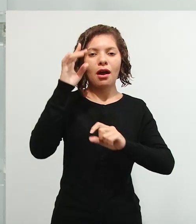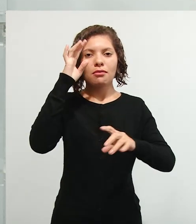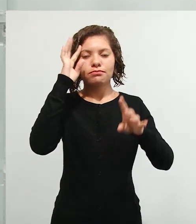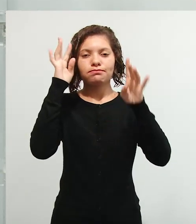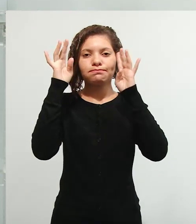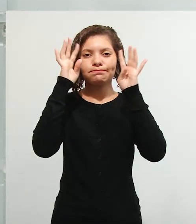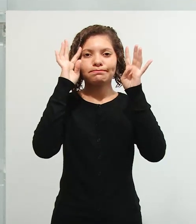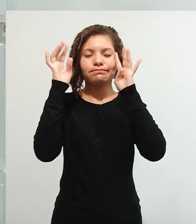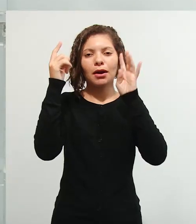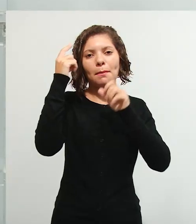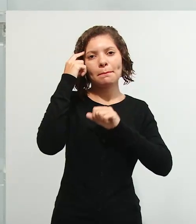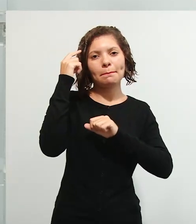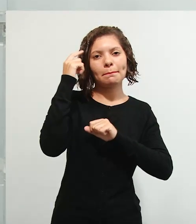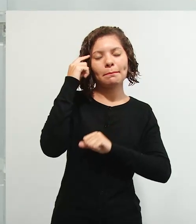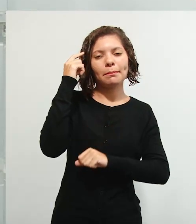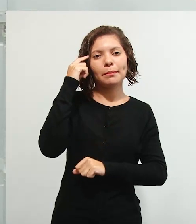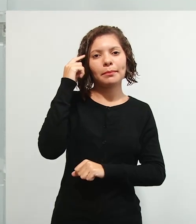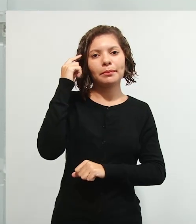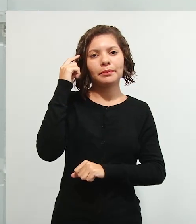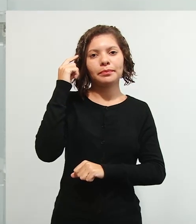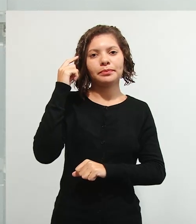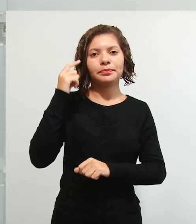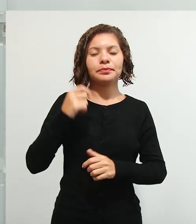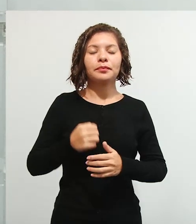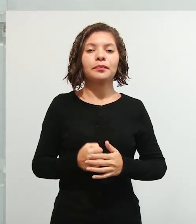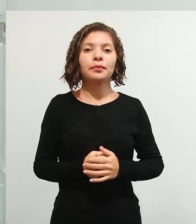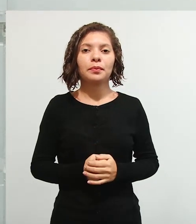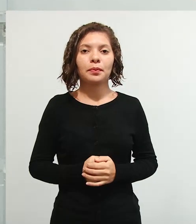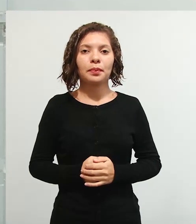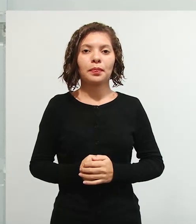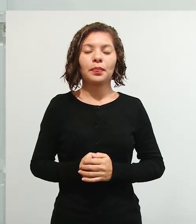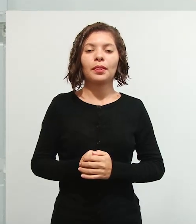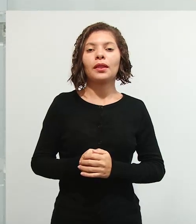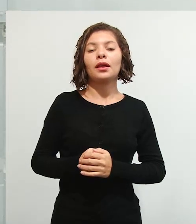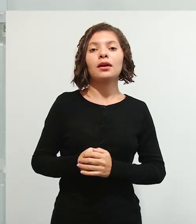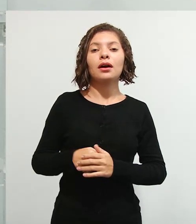na reflexão e a discriminação é o ato.